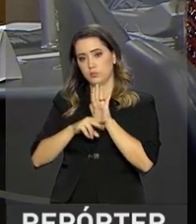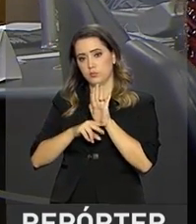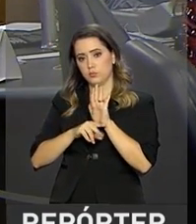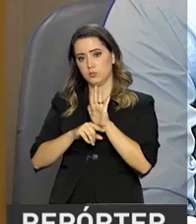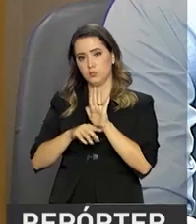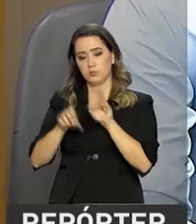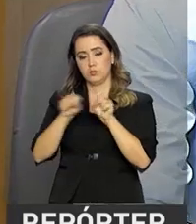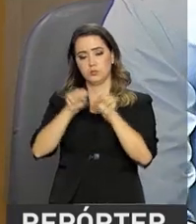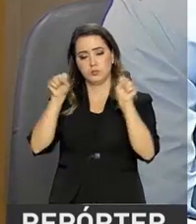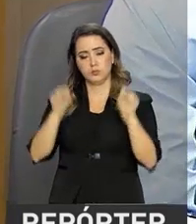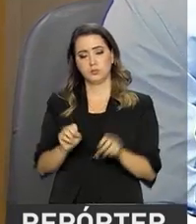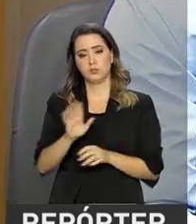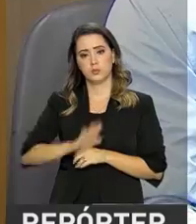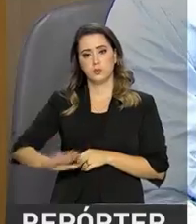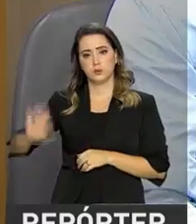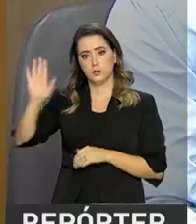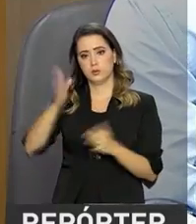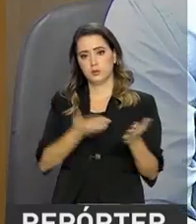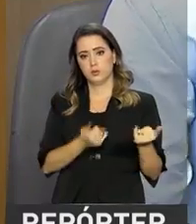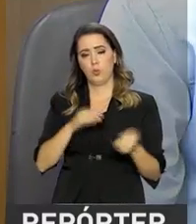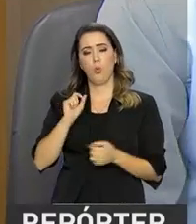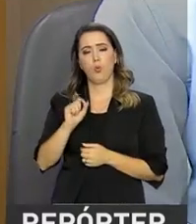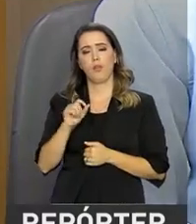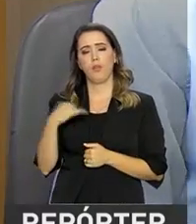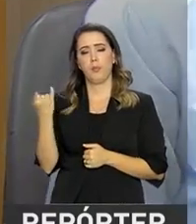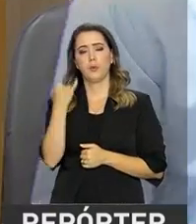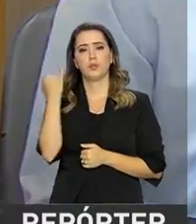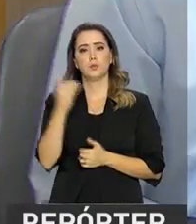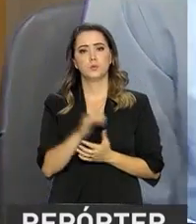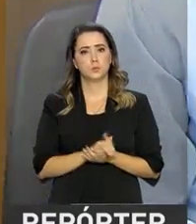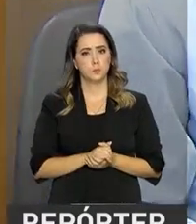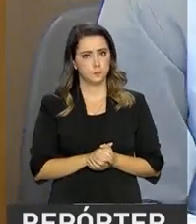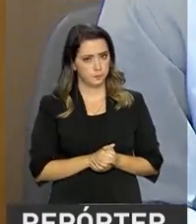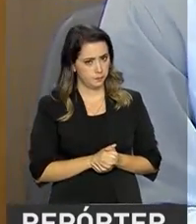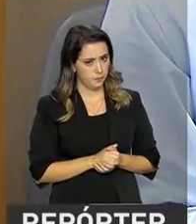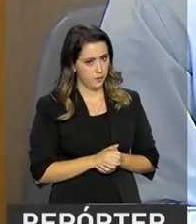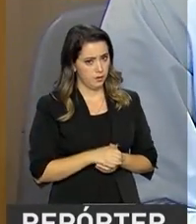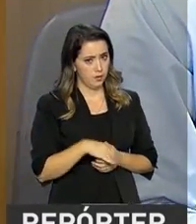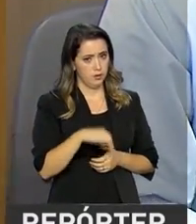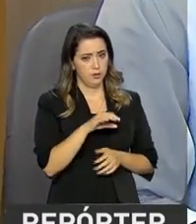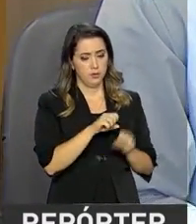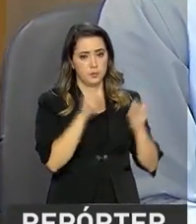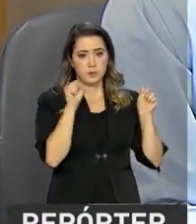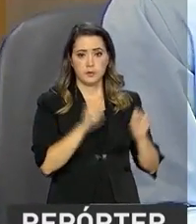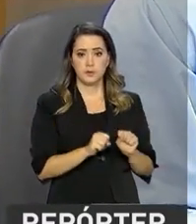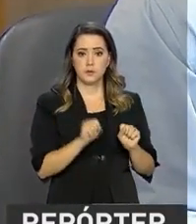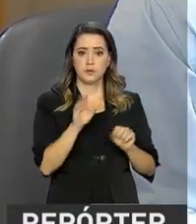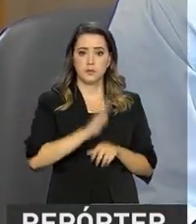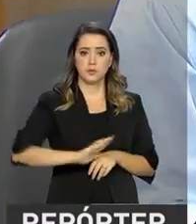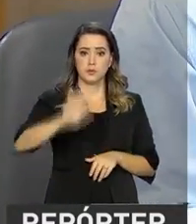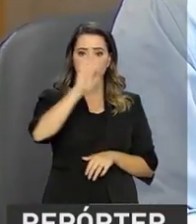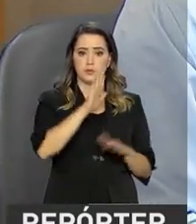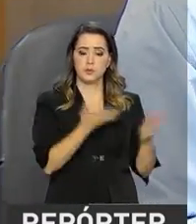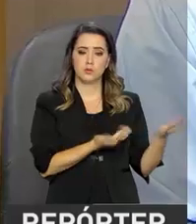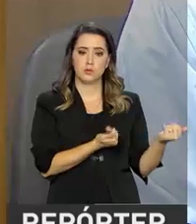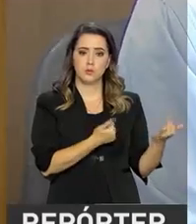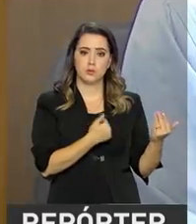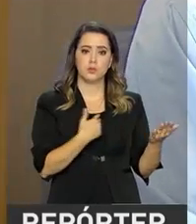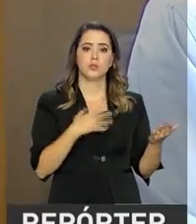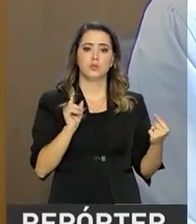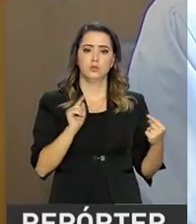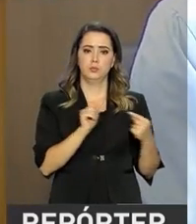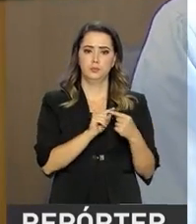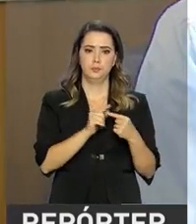o que esse decreto traz de importante para o nosso jovem o sistema nacional de juventude foi previsto desde 2013 na